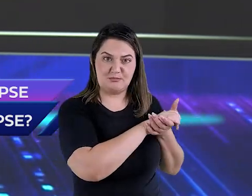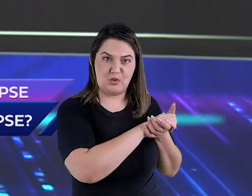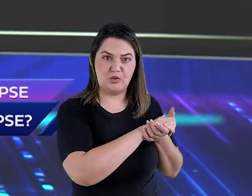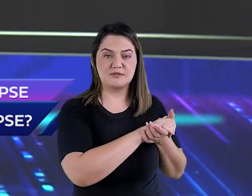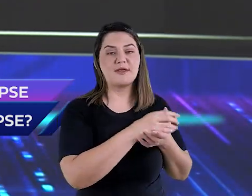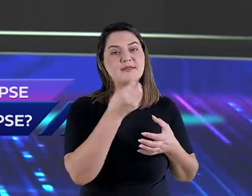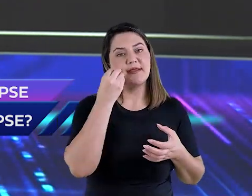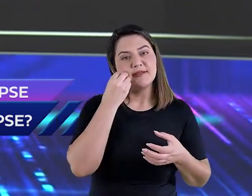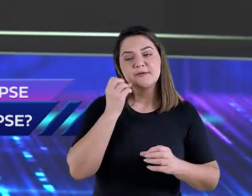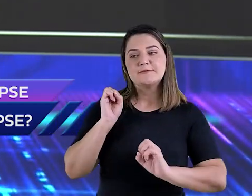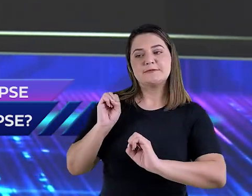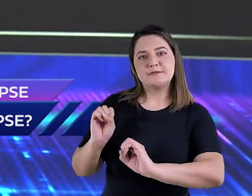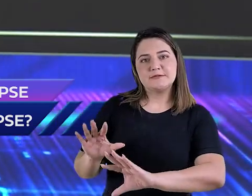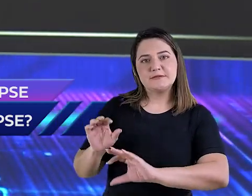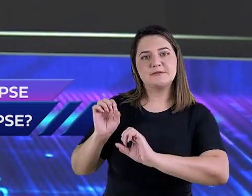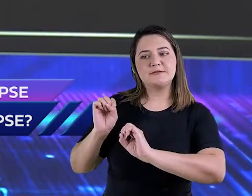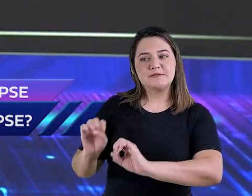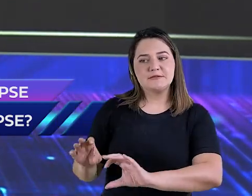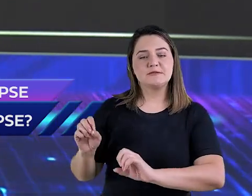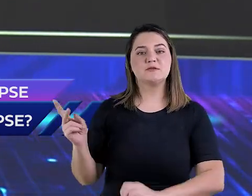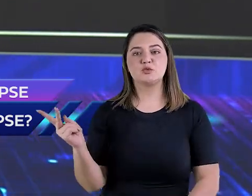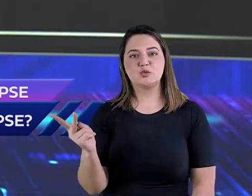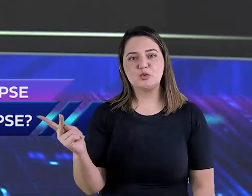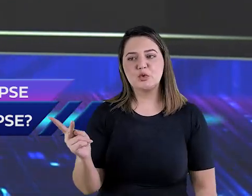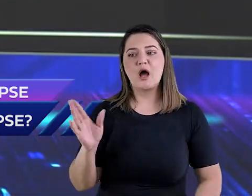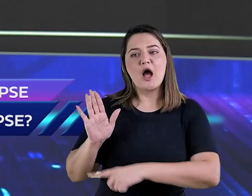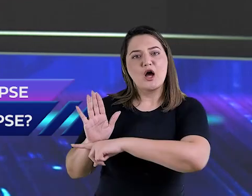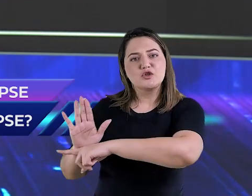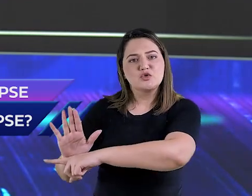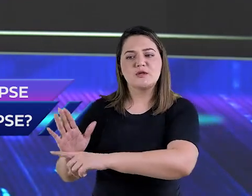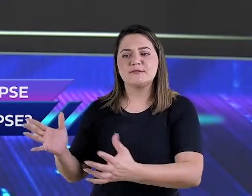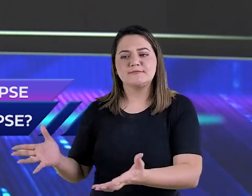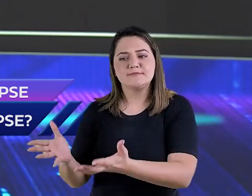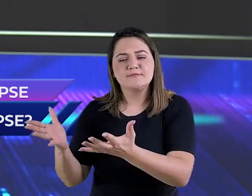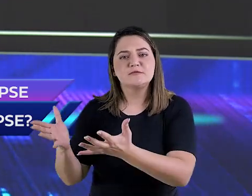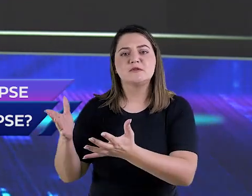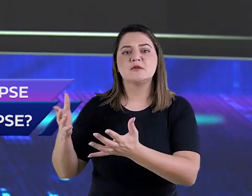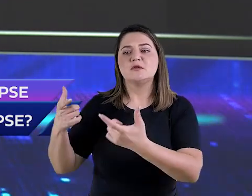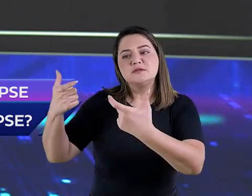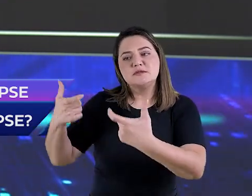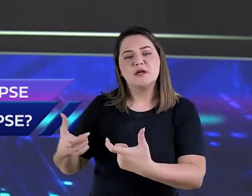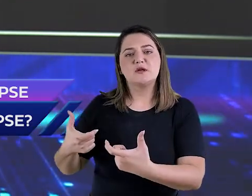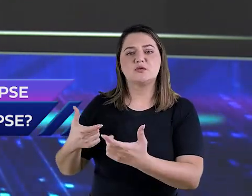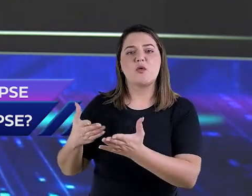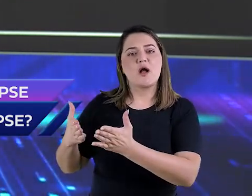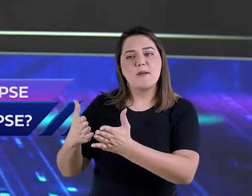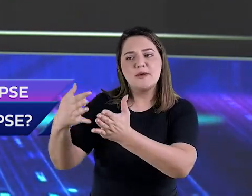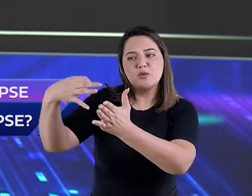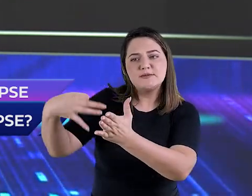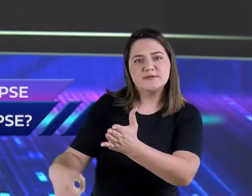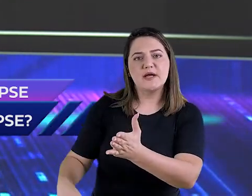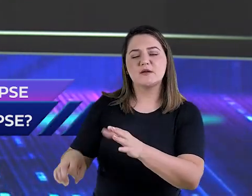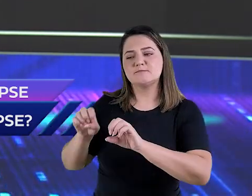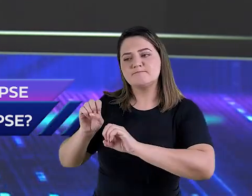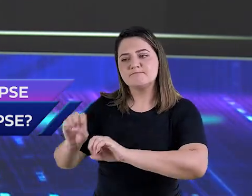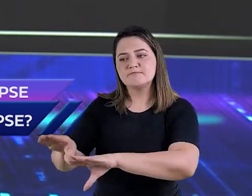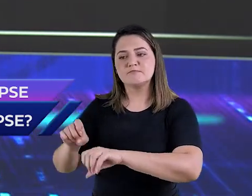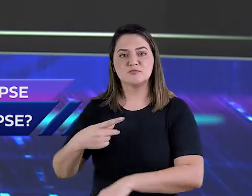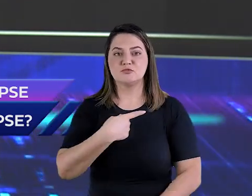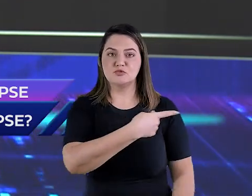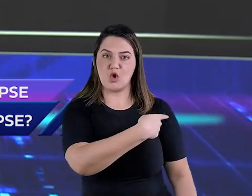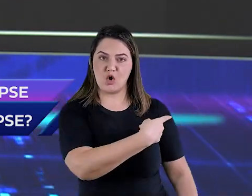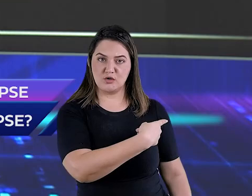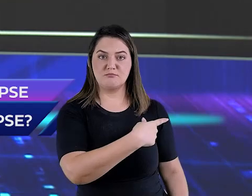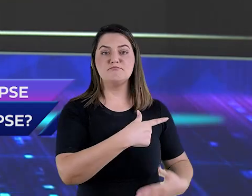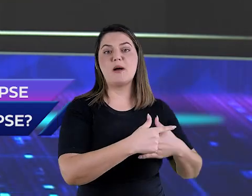esposa cuidamos de todos os detalhes para que elas façam as melhores escolhas, para que elas andem pelos melhores caminhos. E esse é o nosso